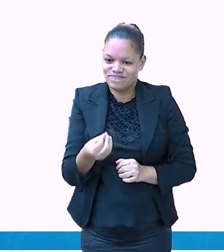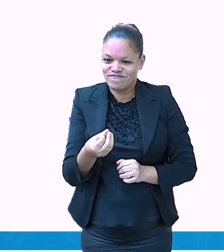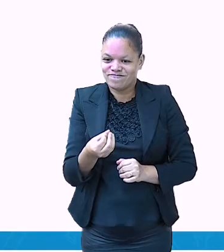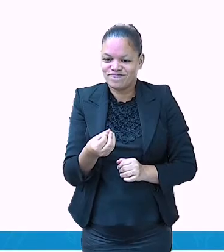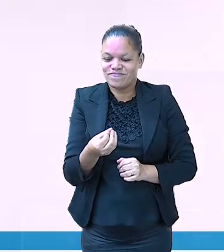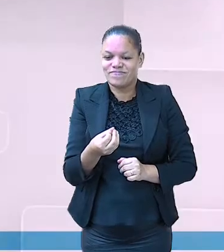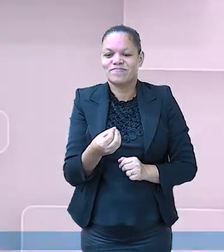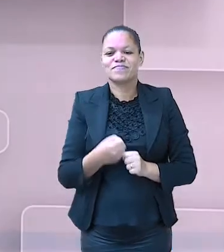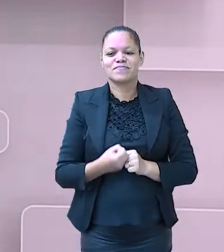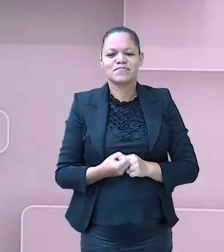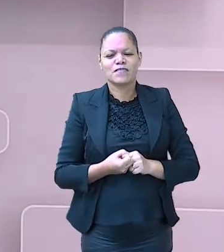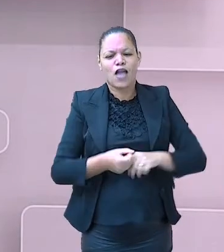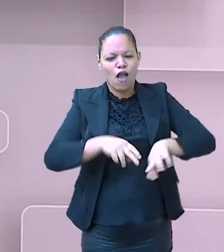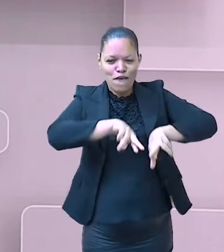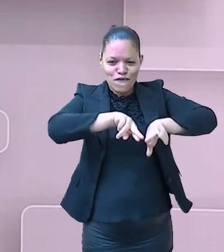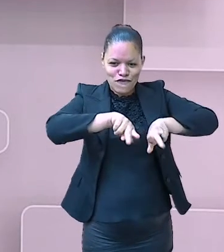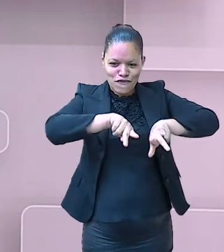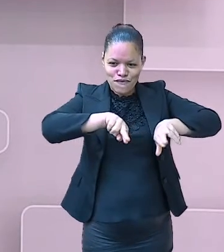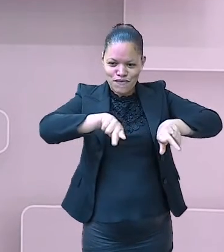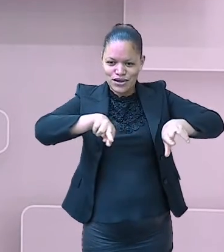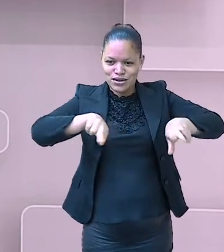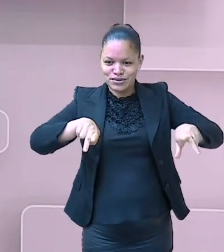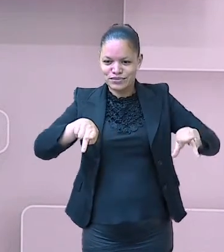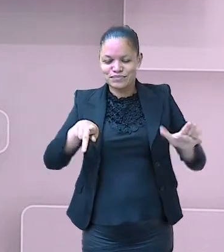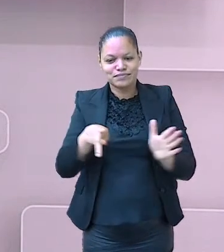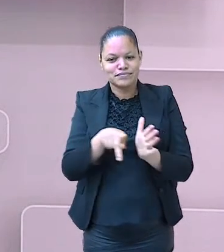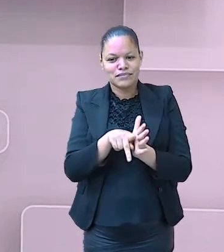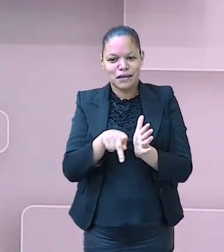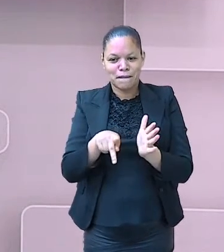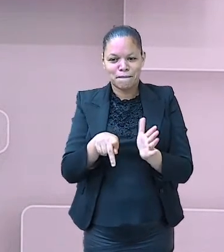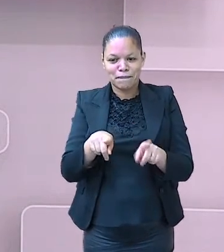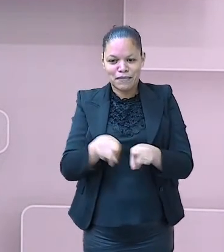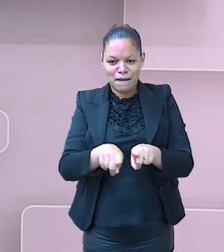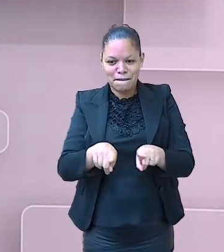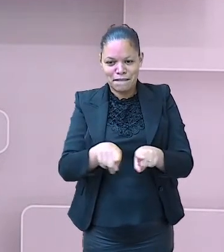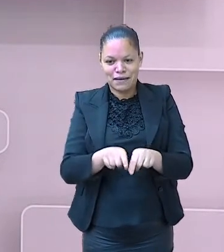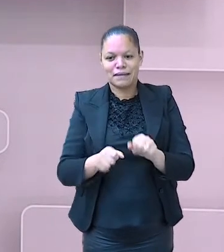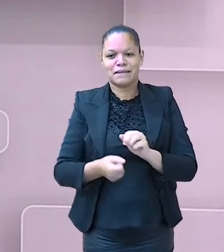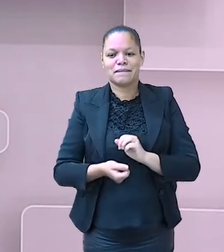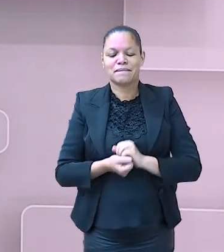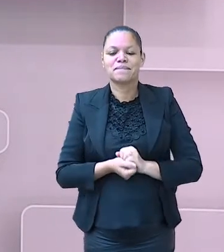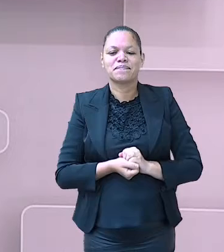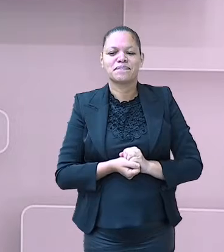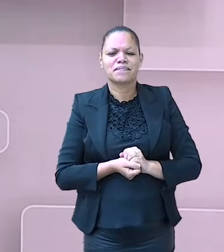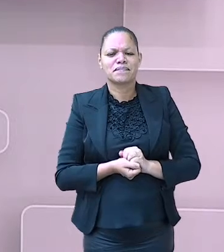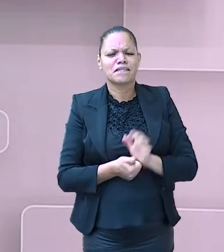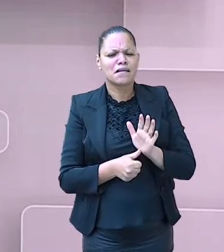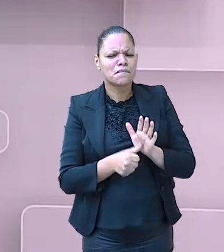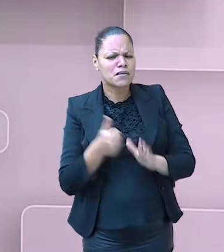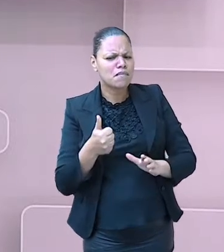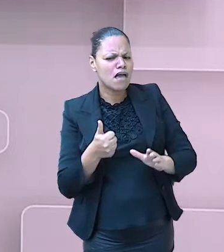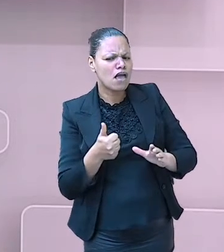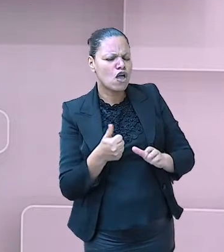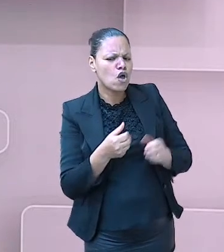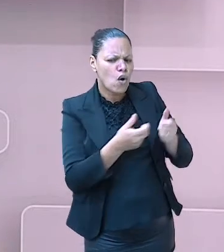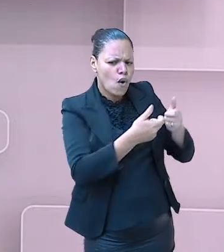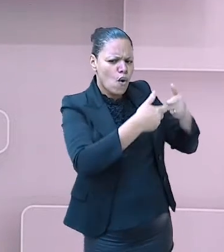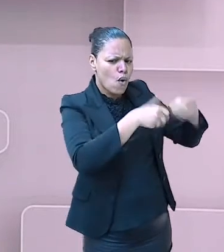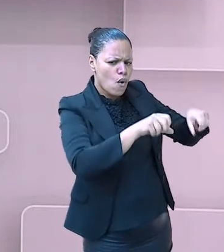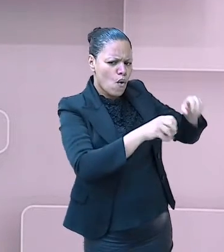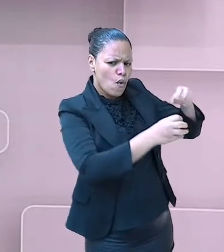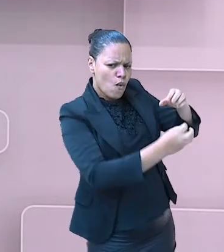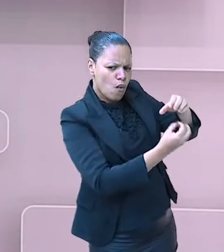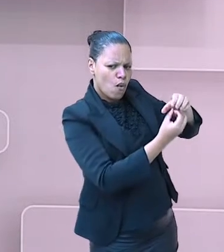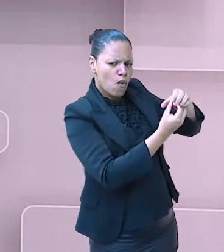ovovíparos proteger a sua prole é permanecer com o ovo dentro deles até que o ovo eclode